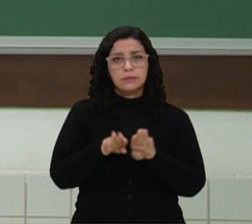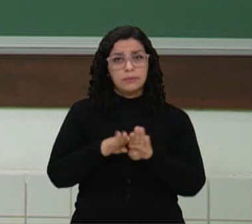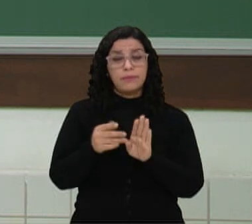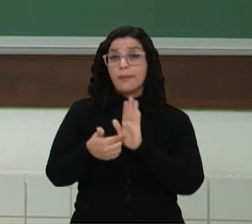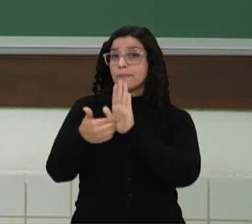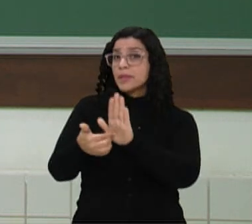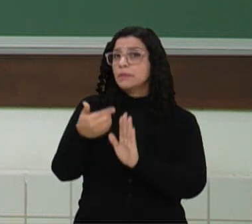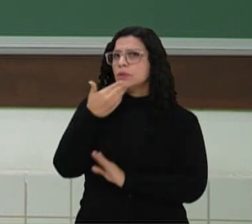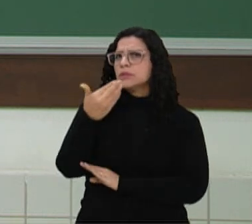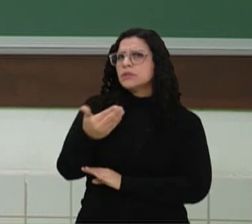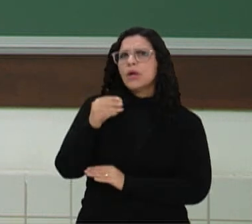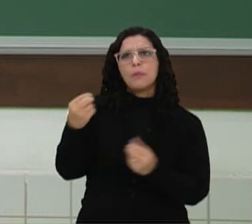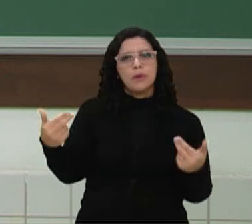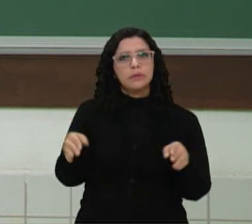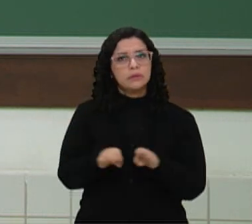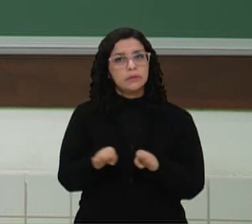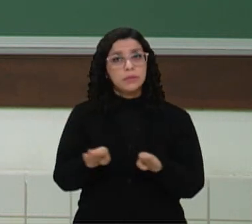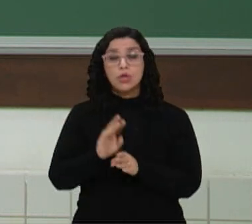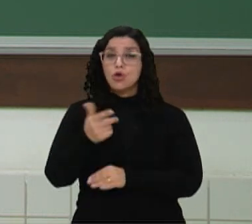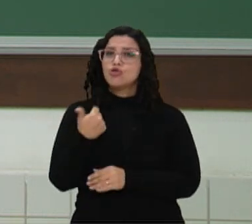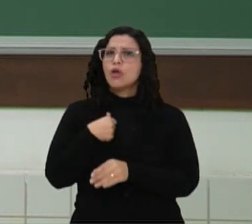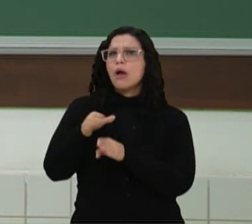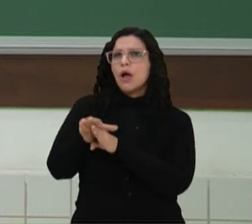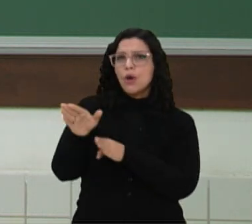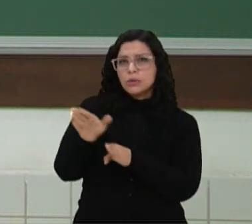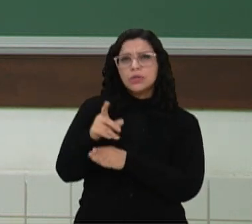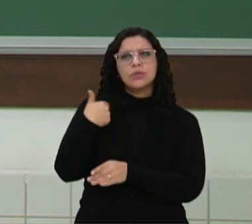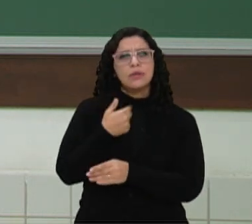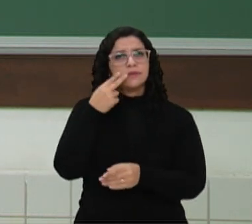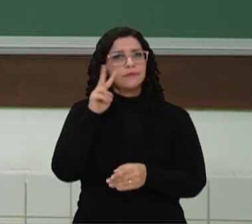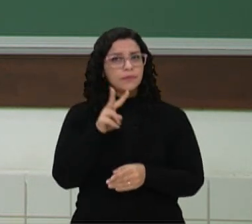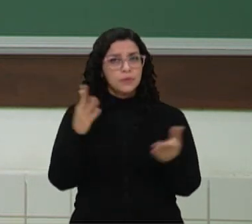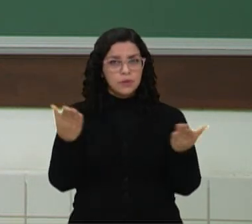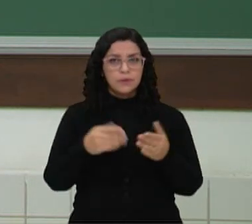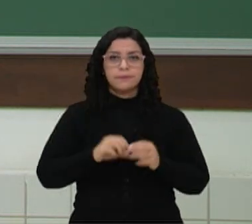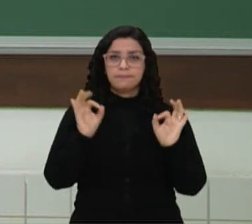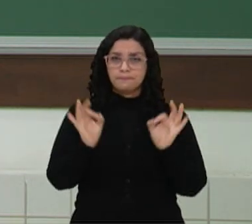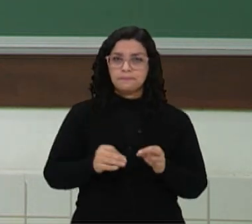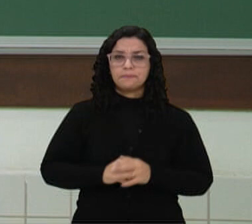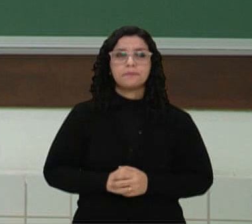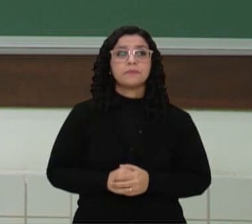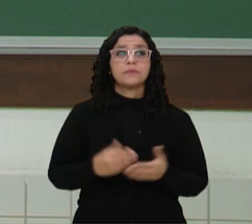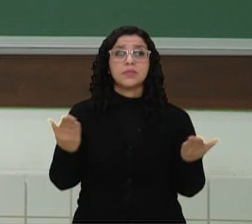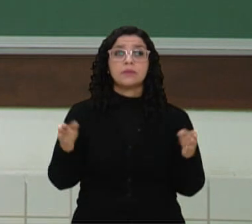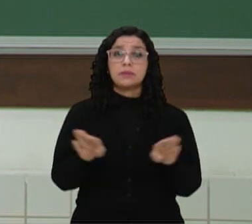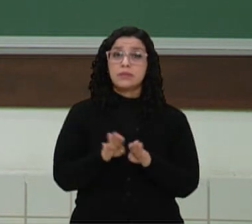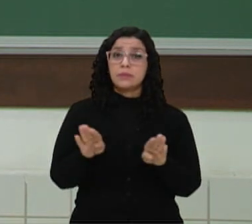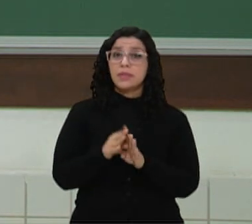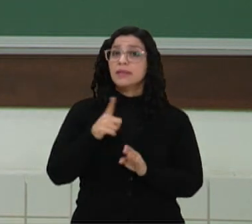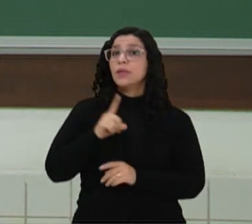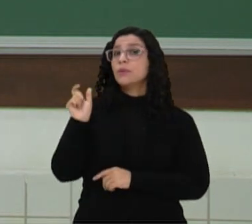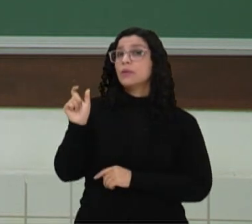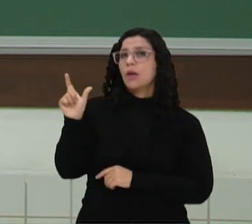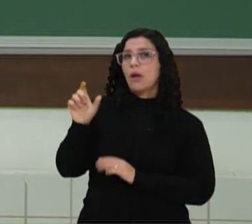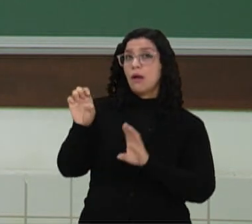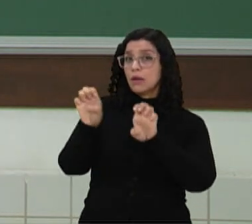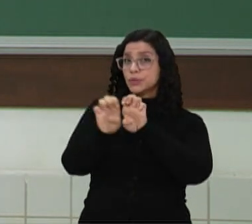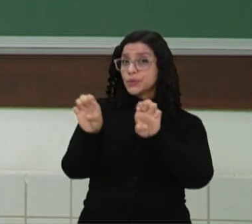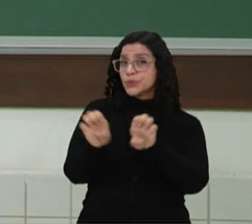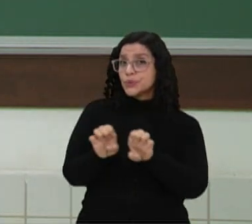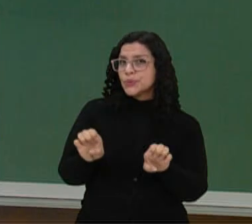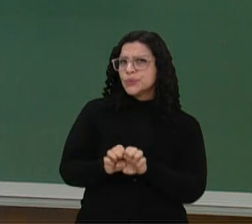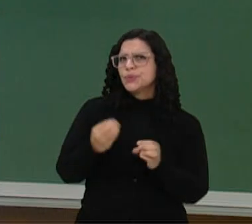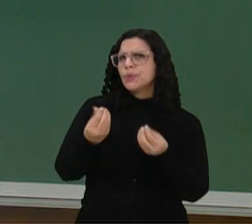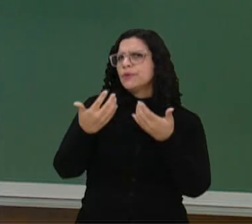reivindicar algo ou apenas instruir, como nós temos aqui, certo? Agora, ainda sobre carta aberta, a sua estrutura,